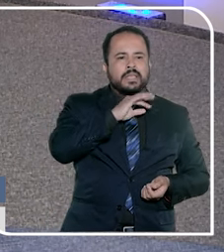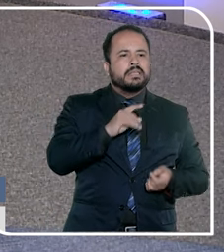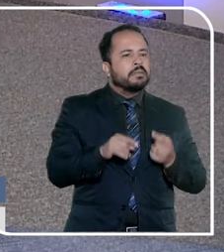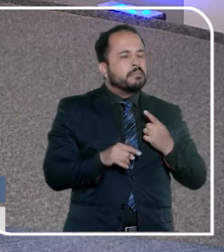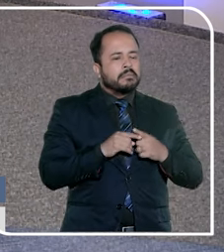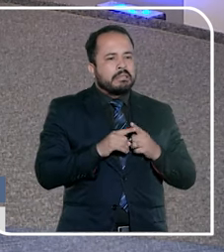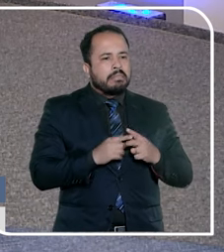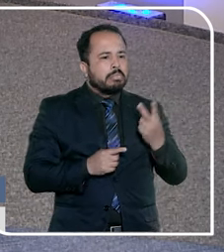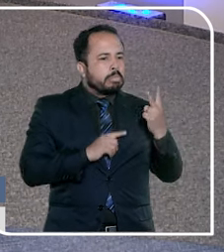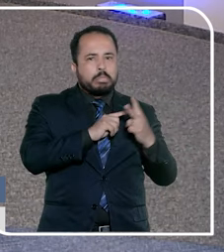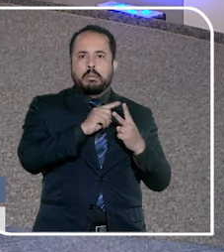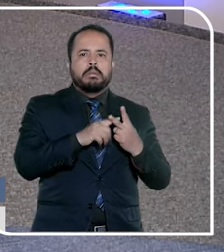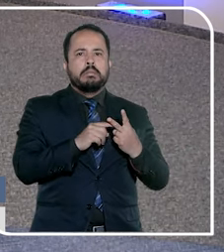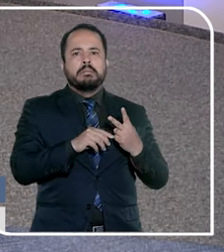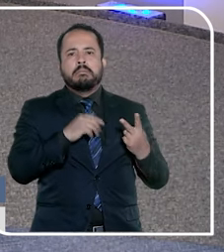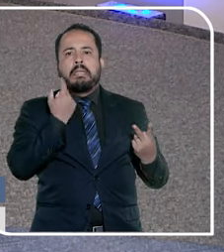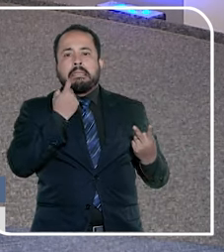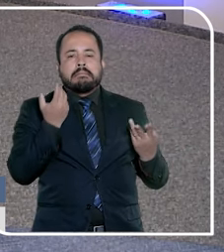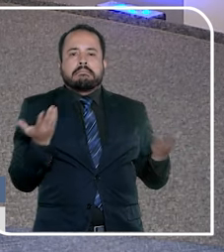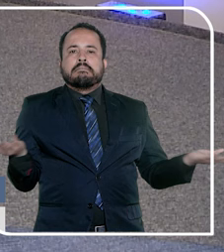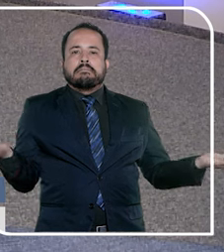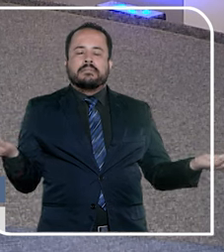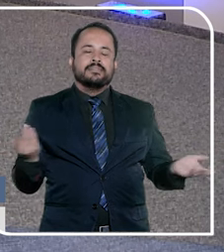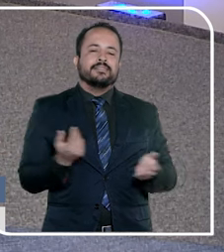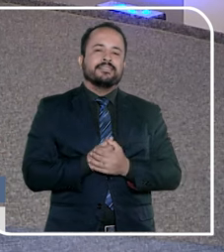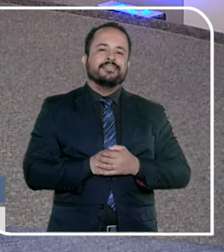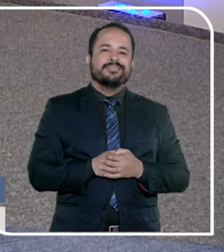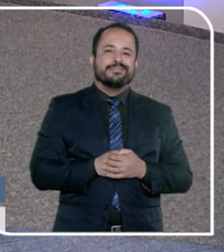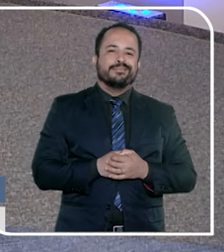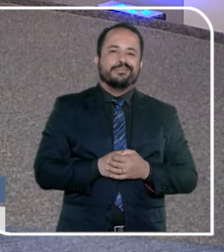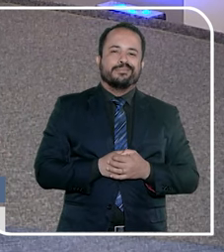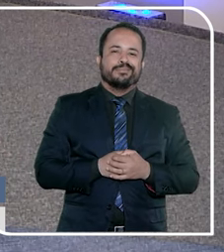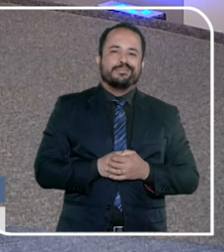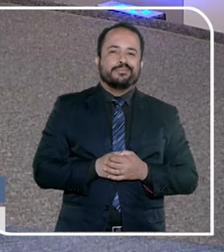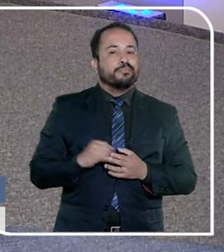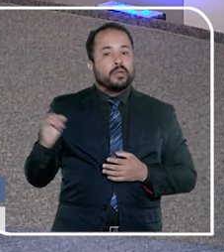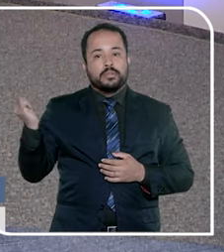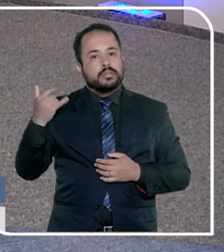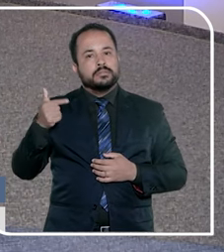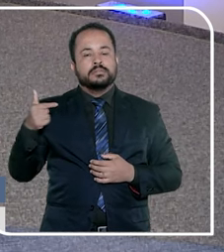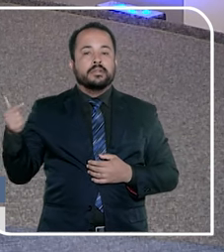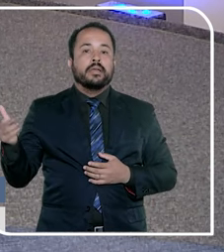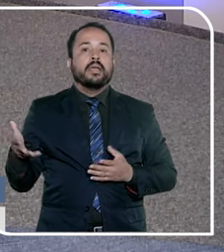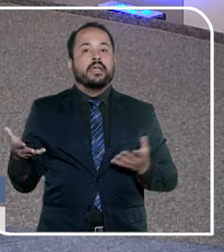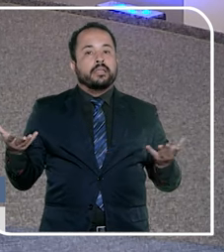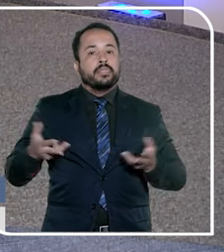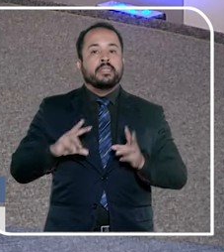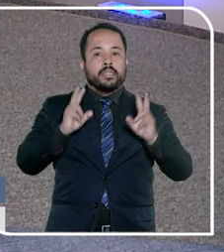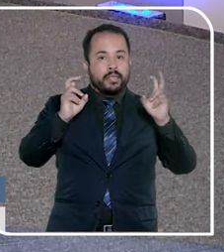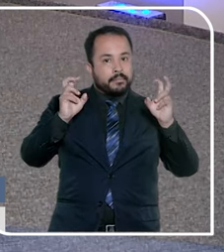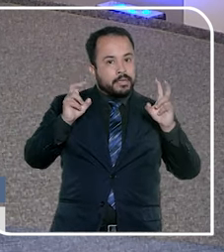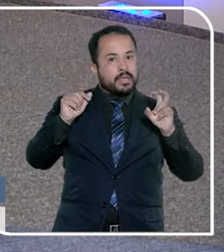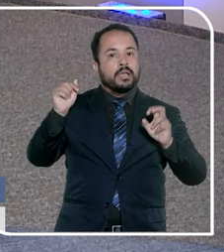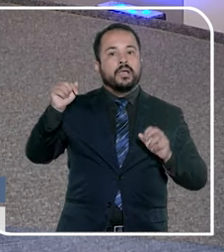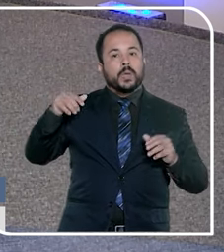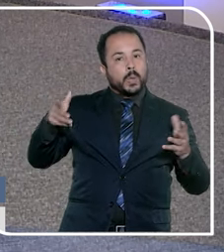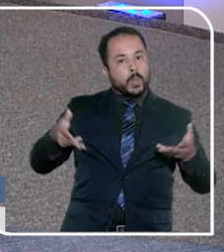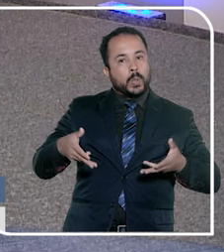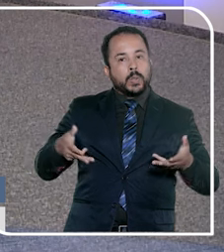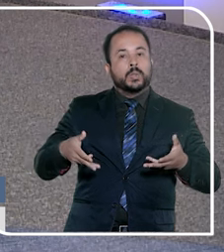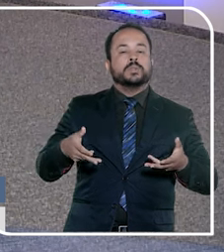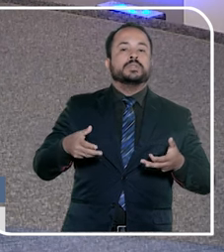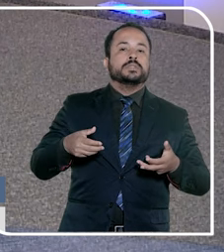foi bacana então a gente tá falando aí de temas bem eh atuais né a gente já falou aí sobre contrabando de